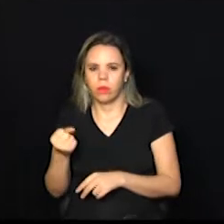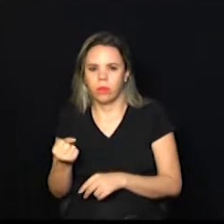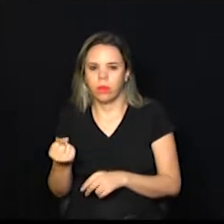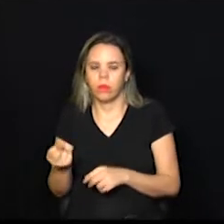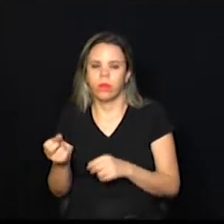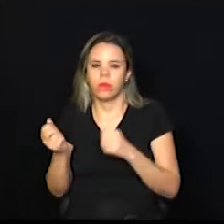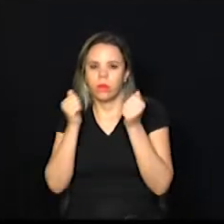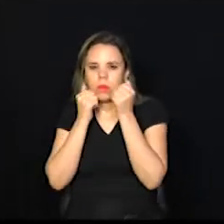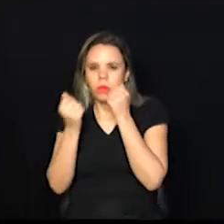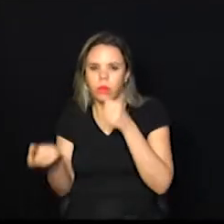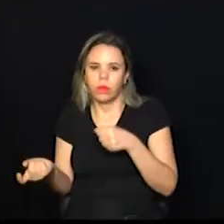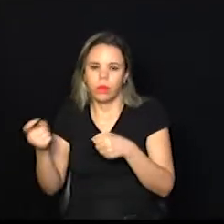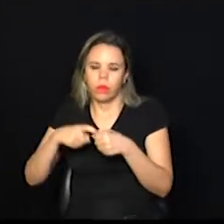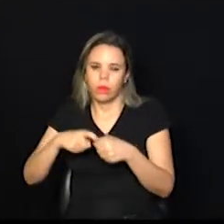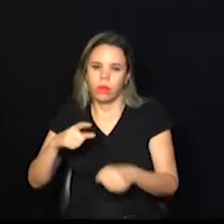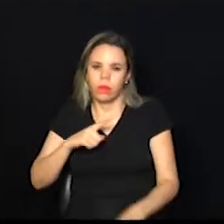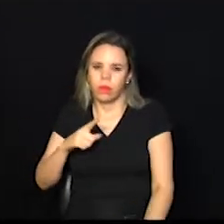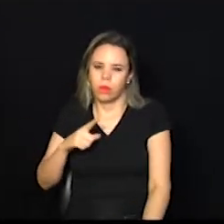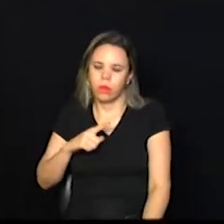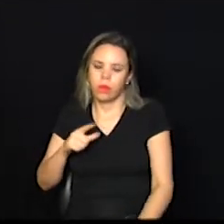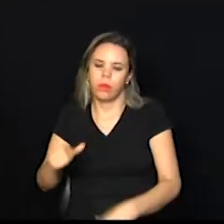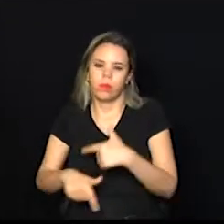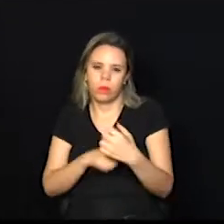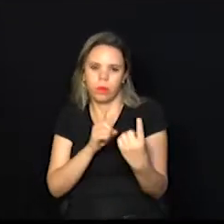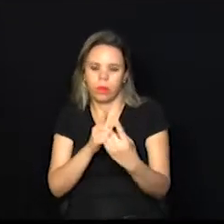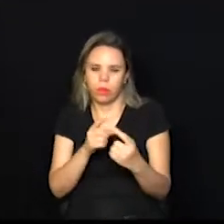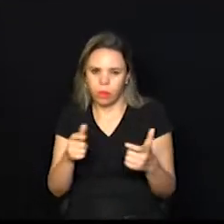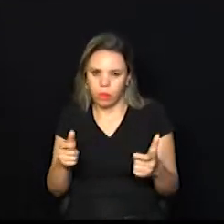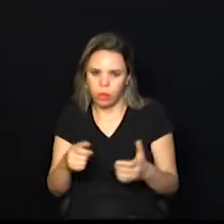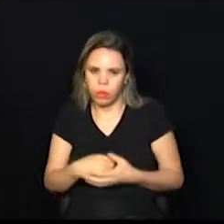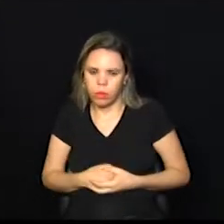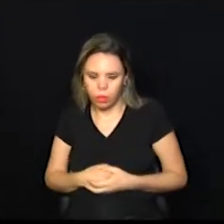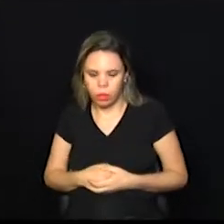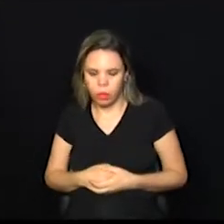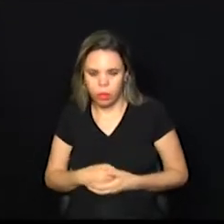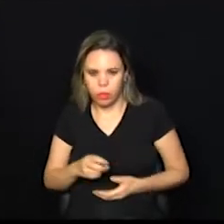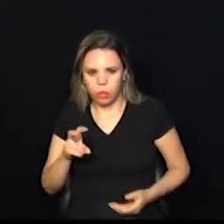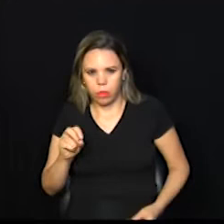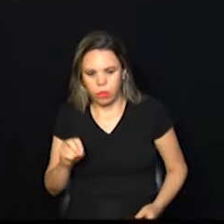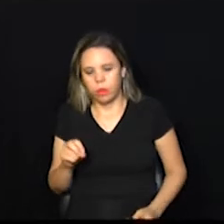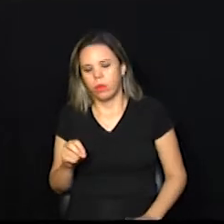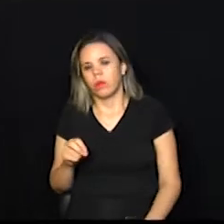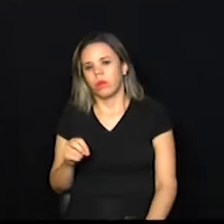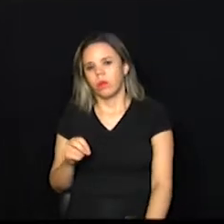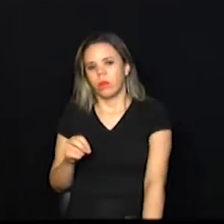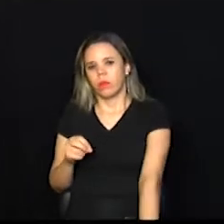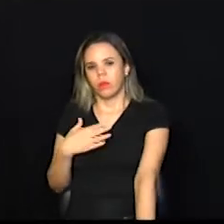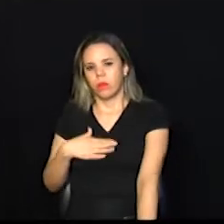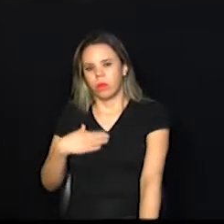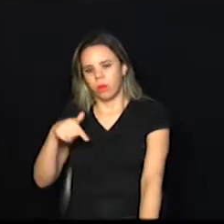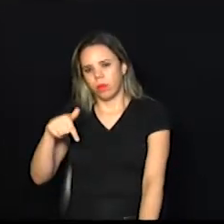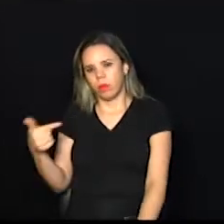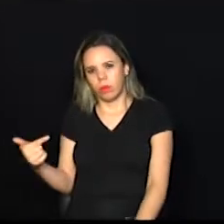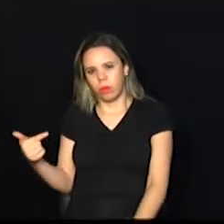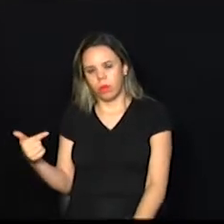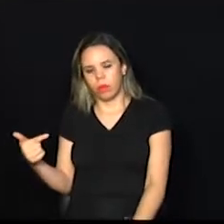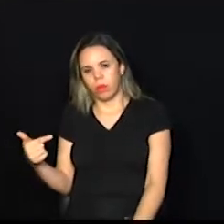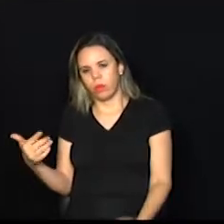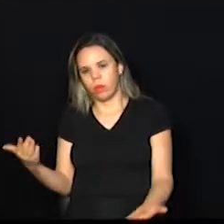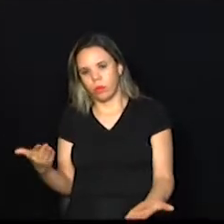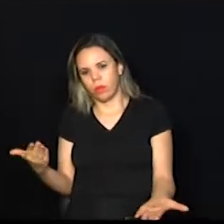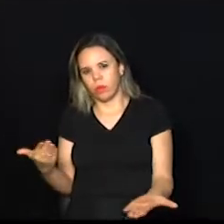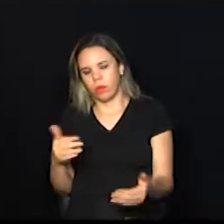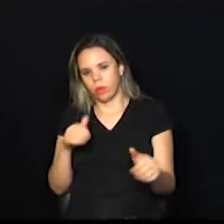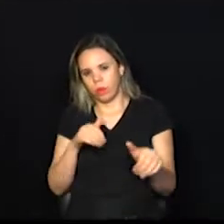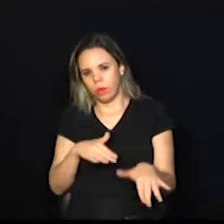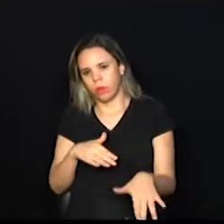voltou a ter esse trabalho mais intenso, 50 boletins, em agosto 72, e agora